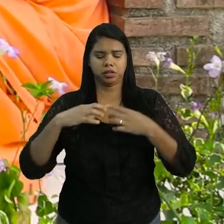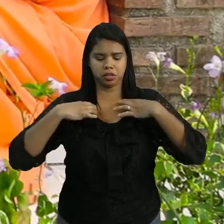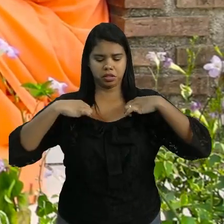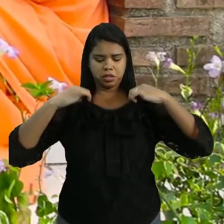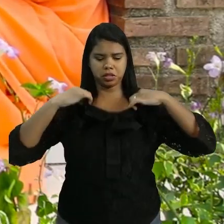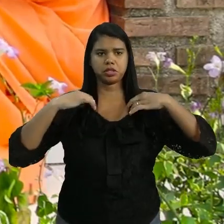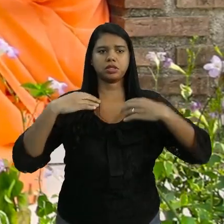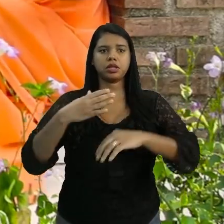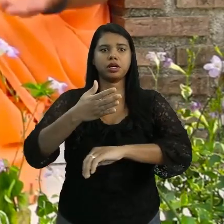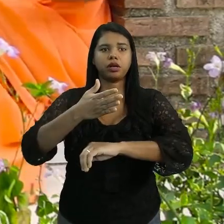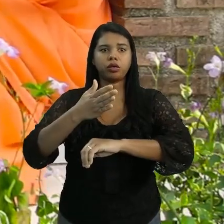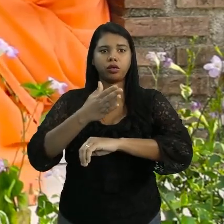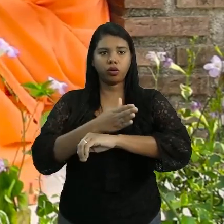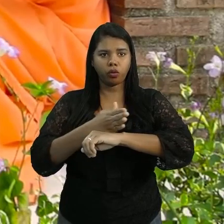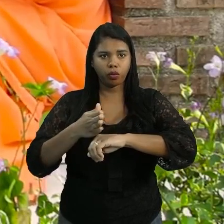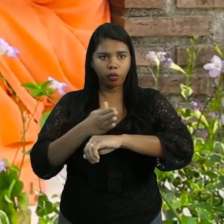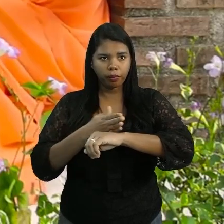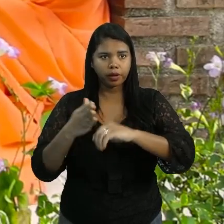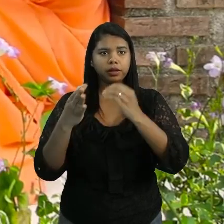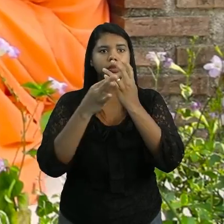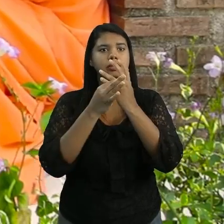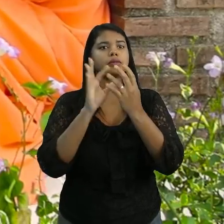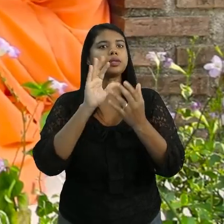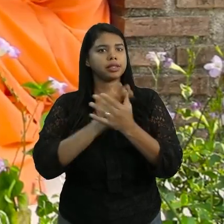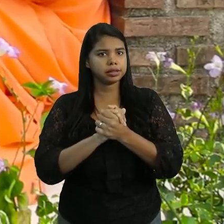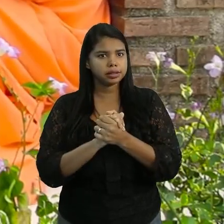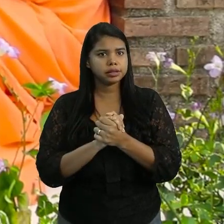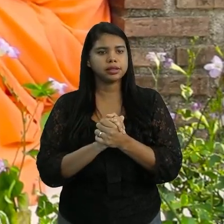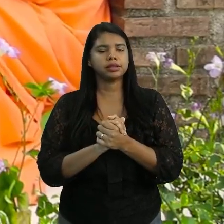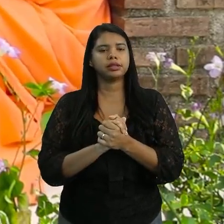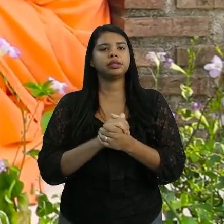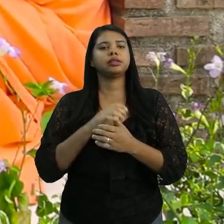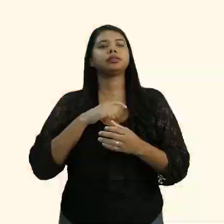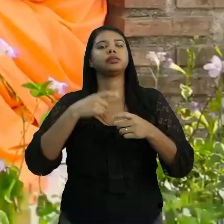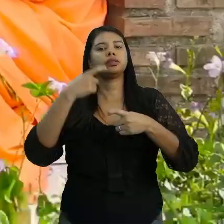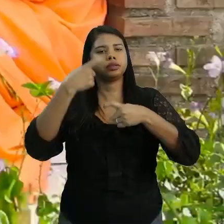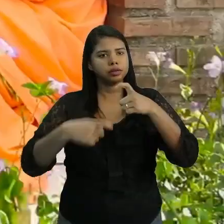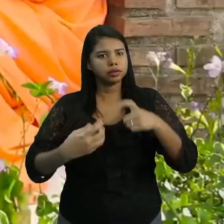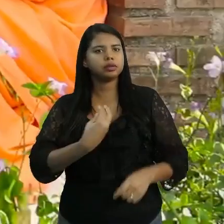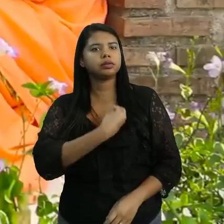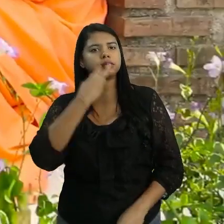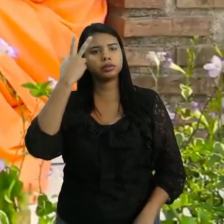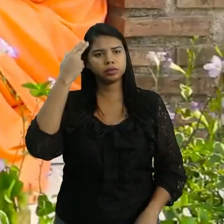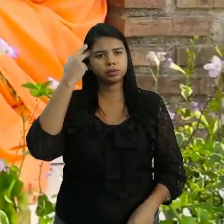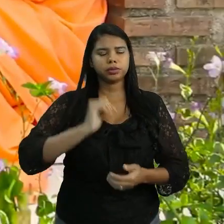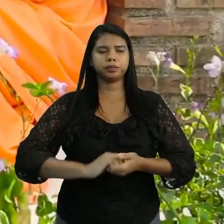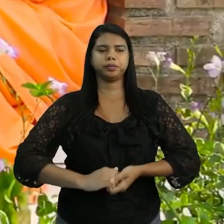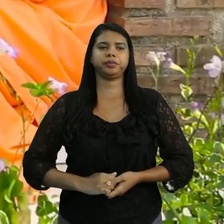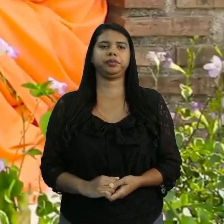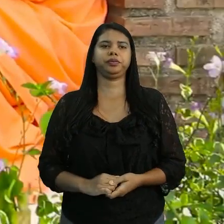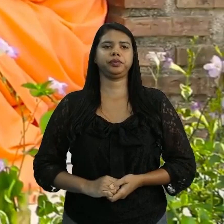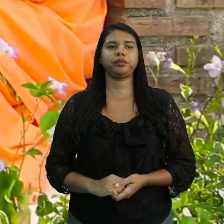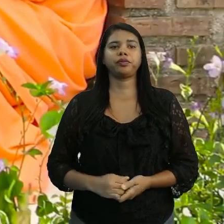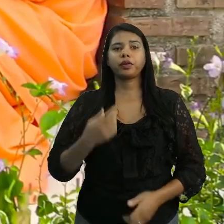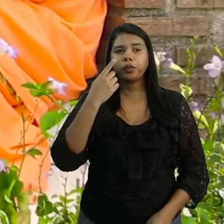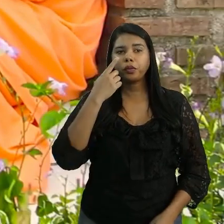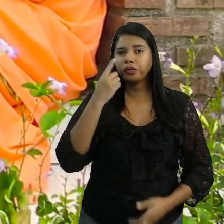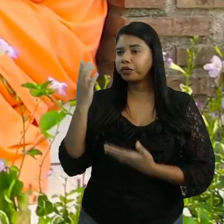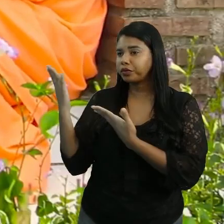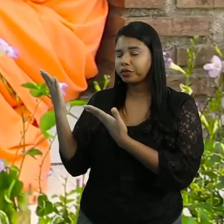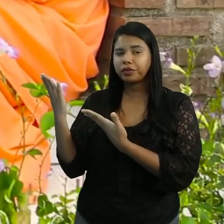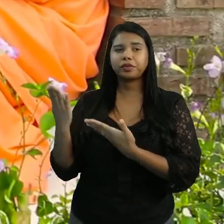vaidade. Aí é vaidade. Tudo bem, então qual seria a diferença? Quem usa essa roupa dessa cor